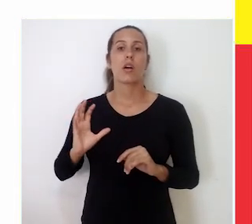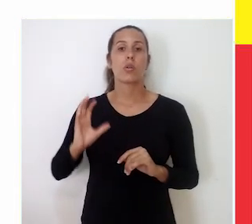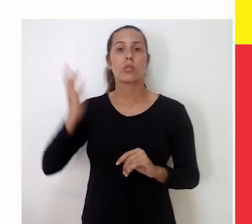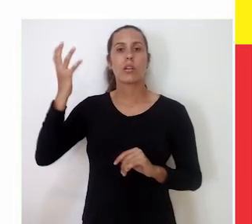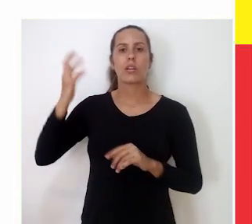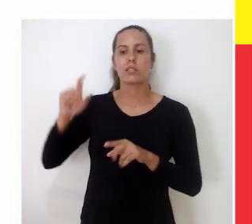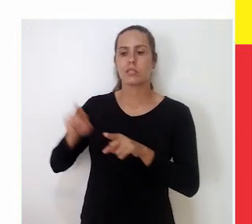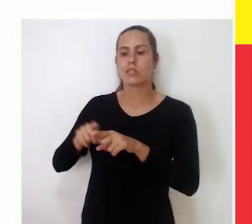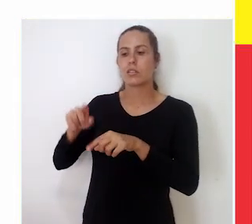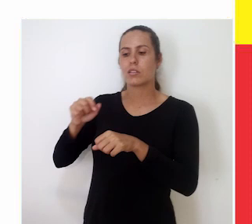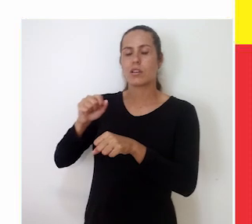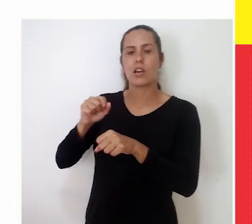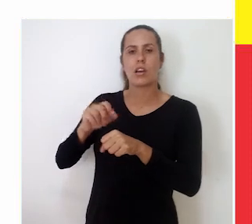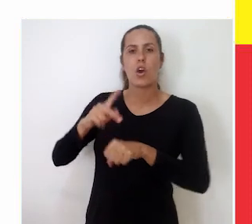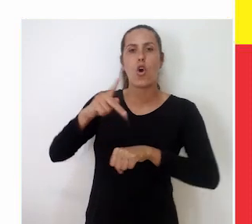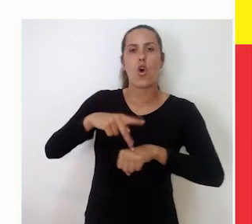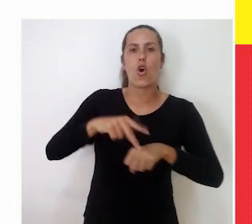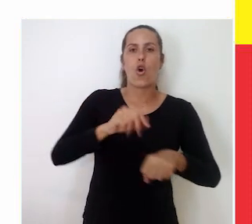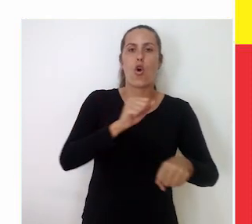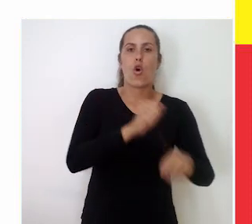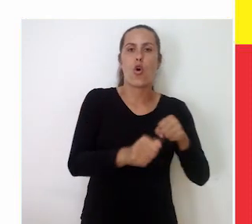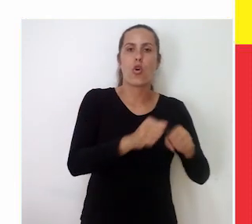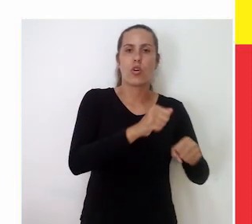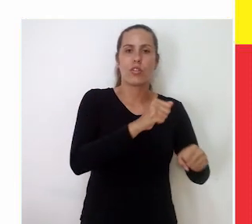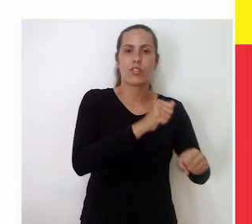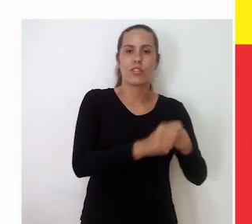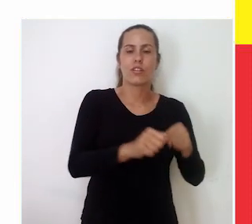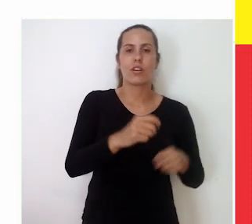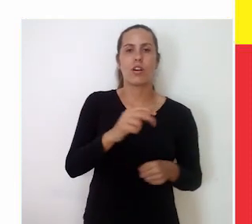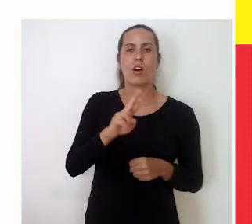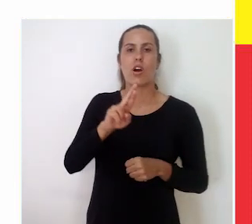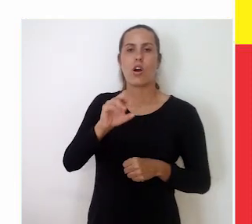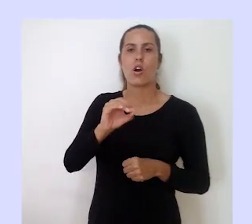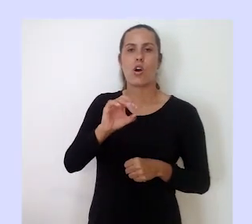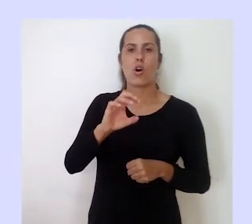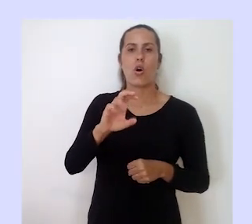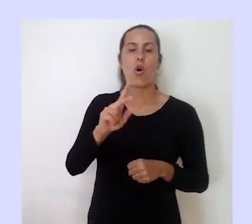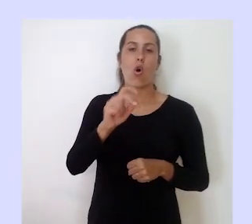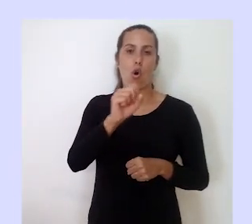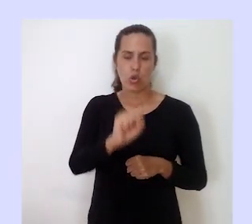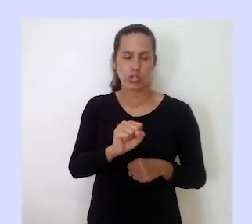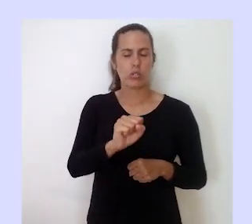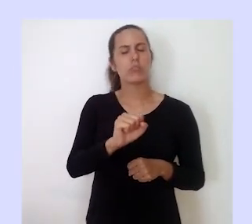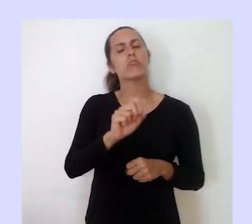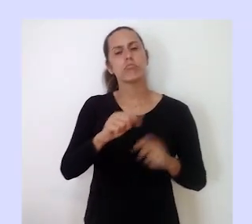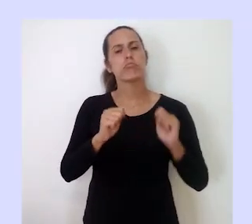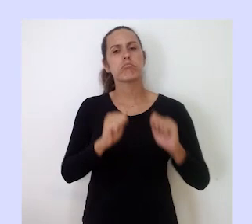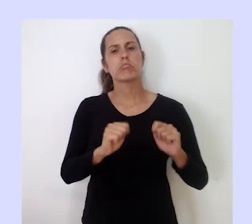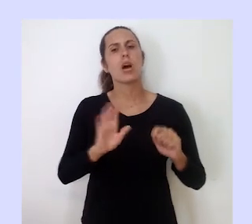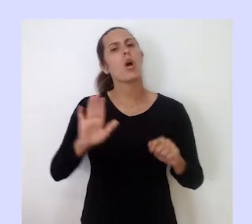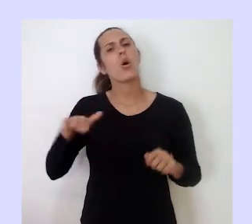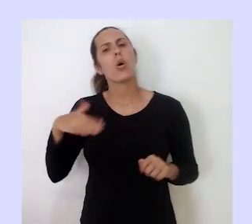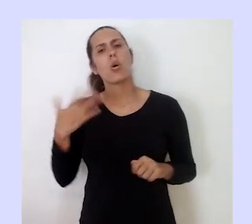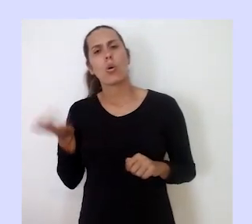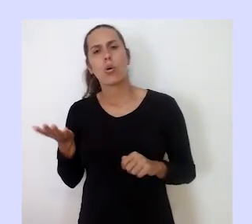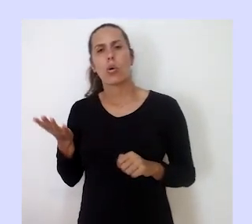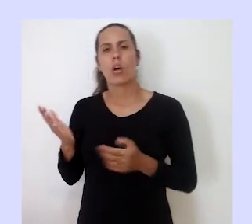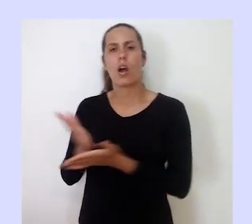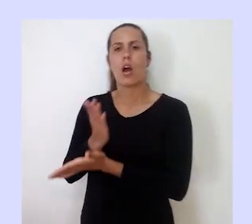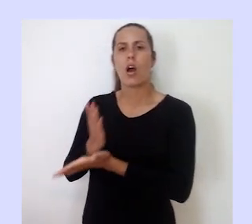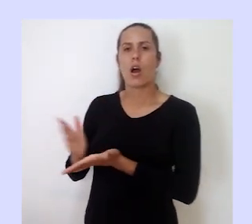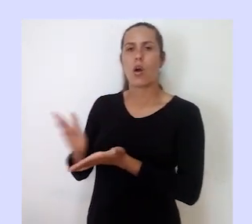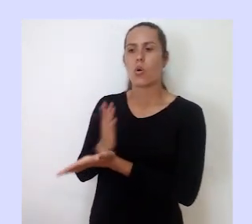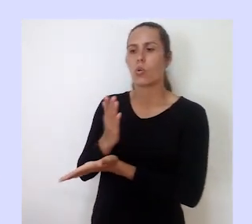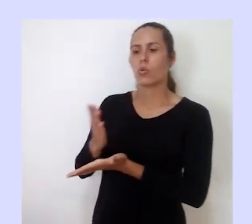rocha, aí é um fenômeno natural. Ou até mesmo um atrito de pelos de alguns animais, sai